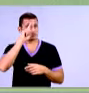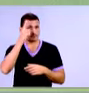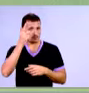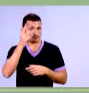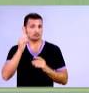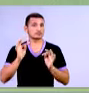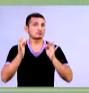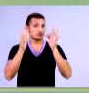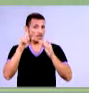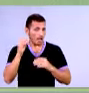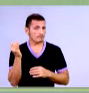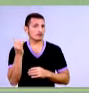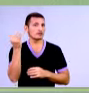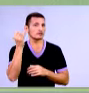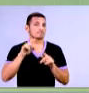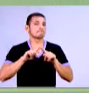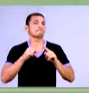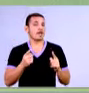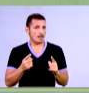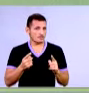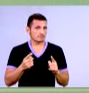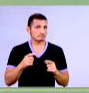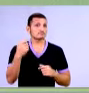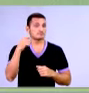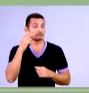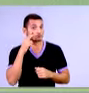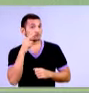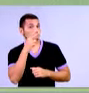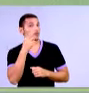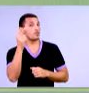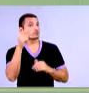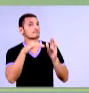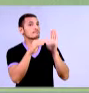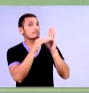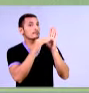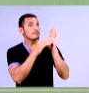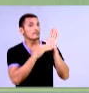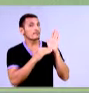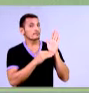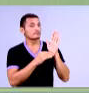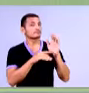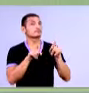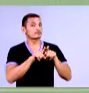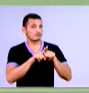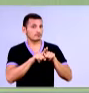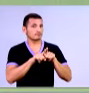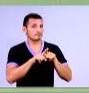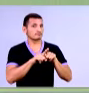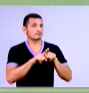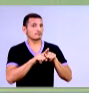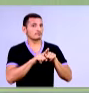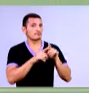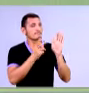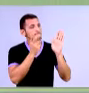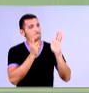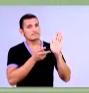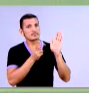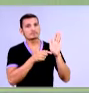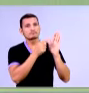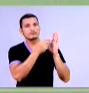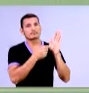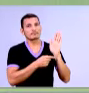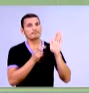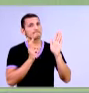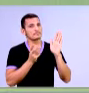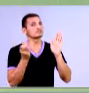tecnologia são indispensáveis, mas nós precisamos observar esses outros aspectos assim, aqui com a mesma importância, né? Então, voltando